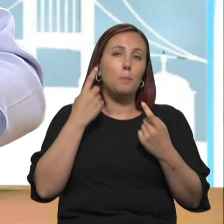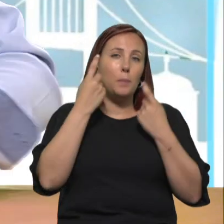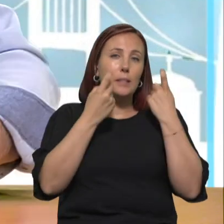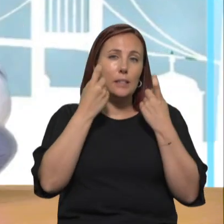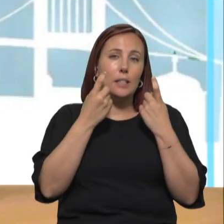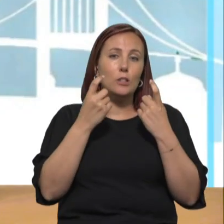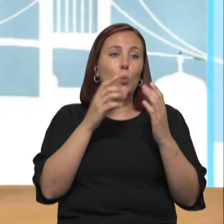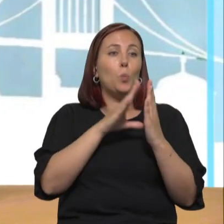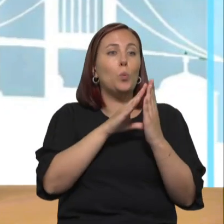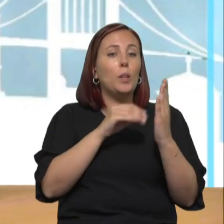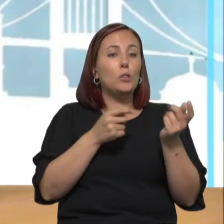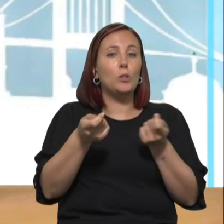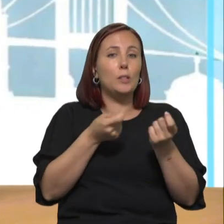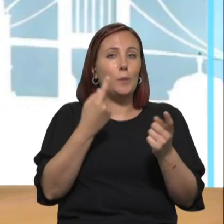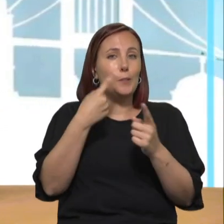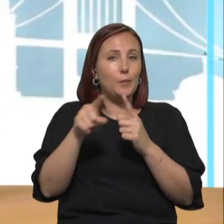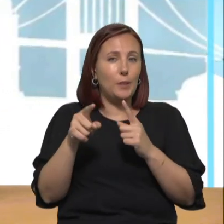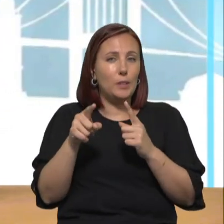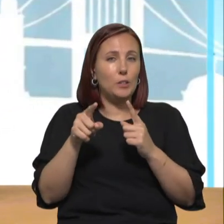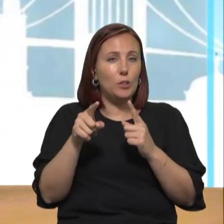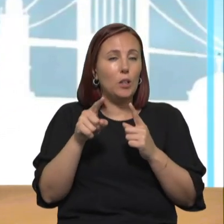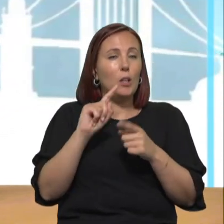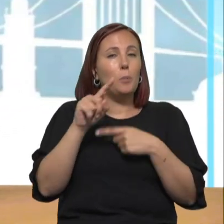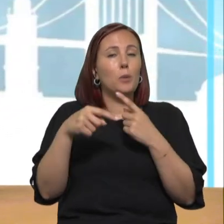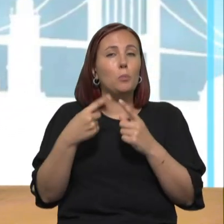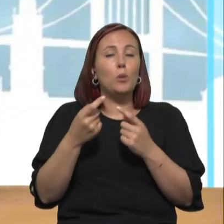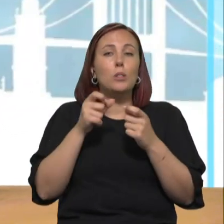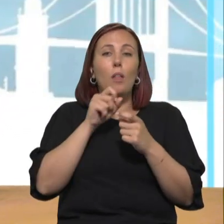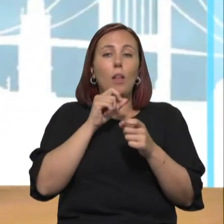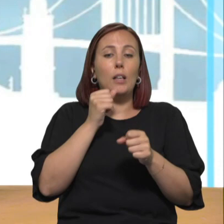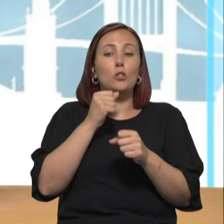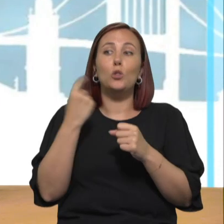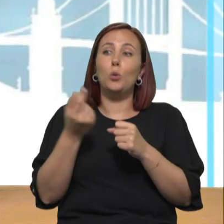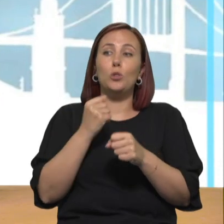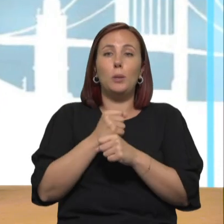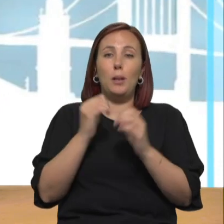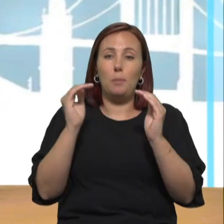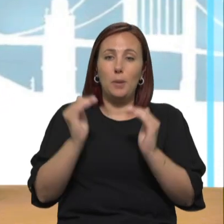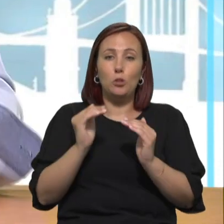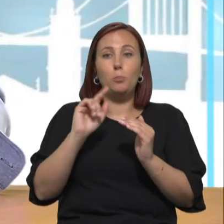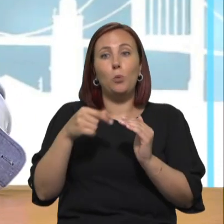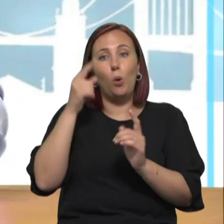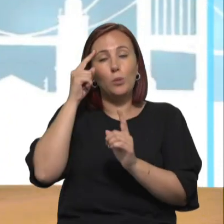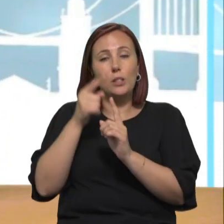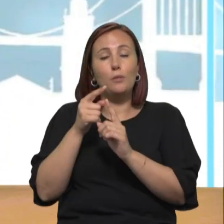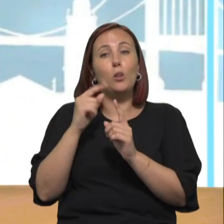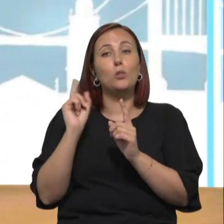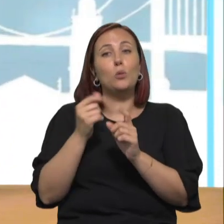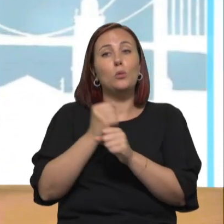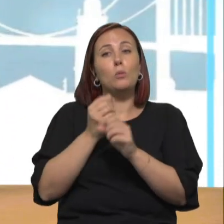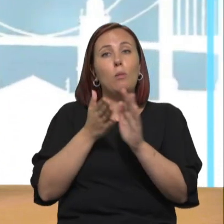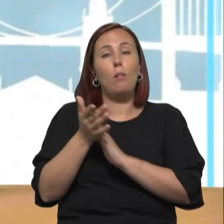outros modelos de organização, de forma a que todos trabalhem menos para todos termos trabalho. É essa a